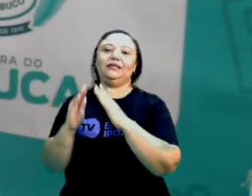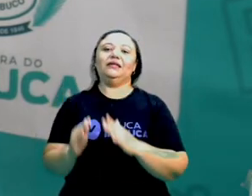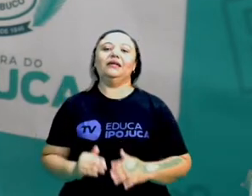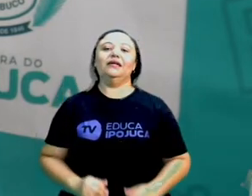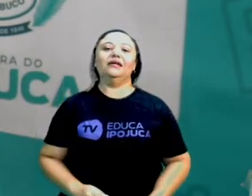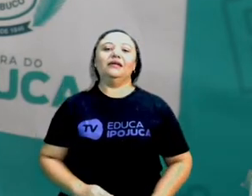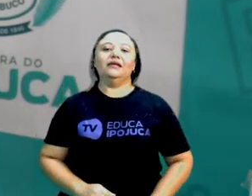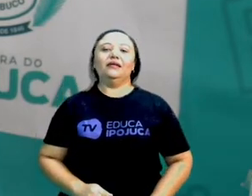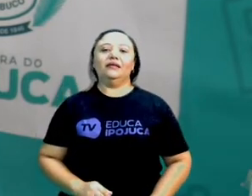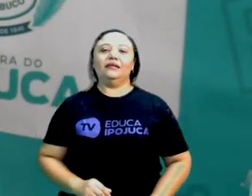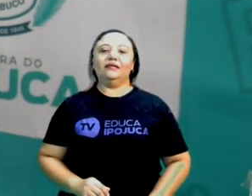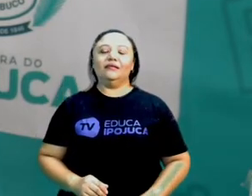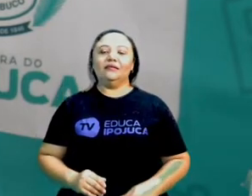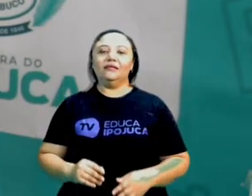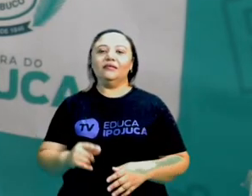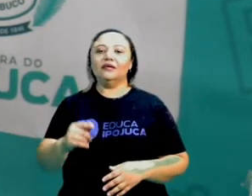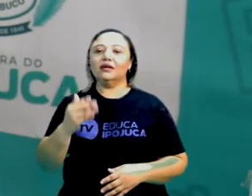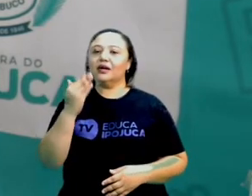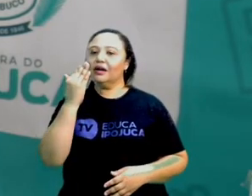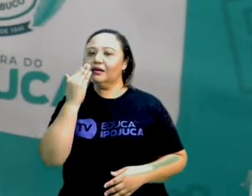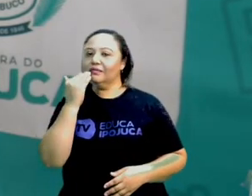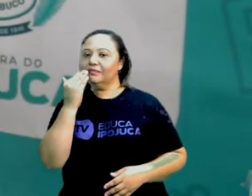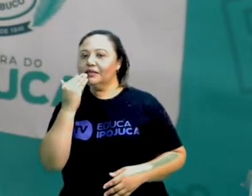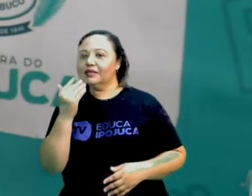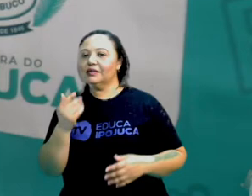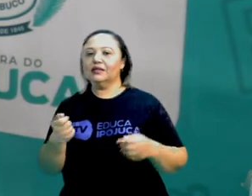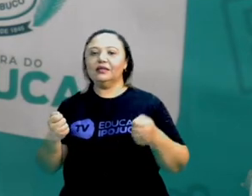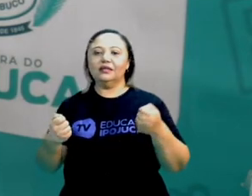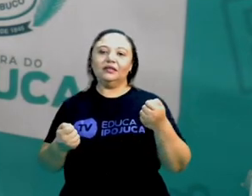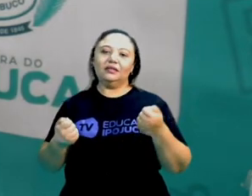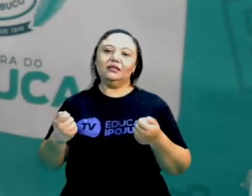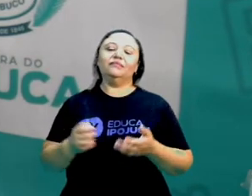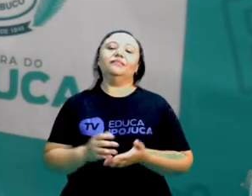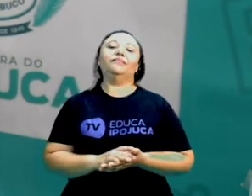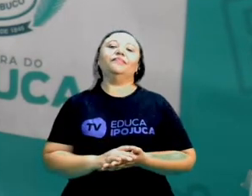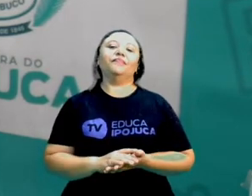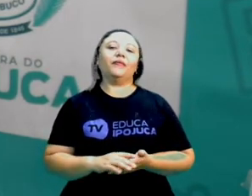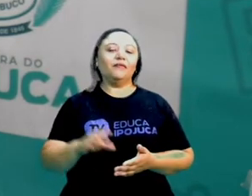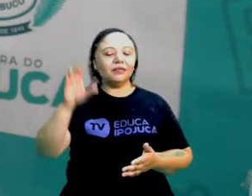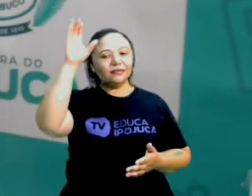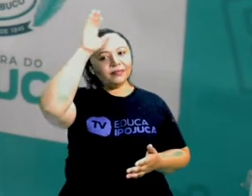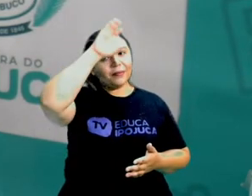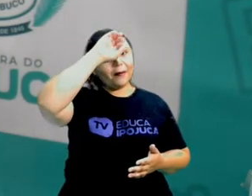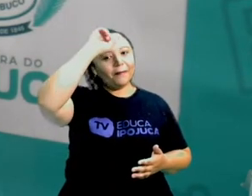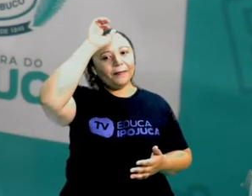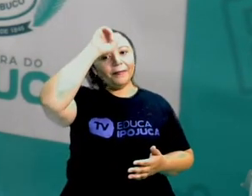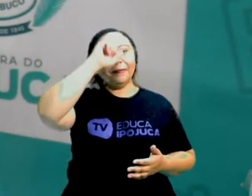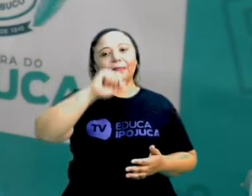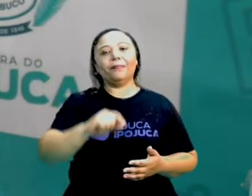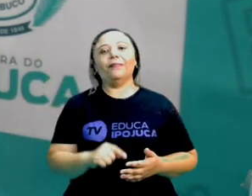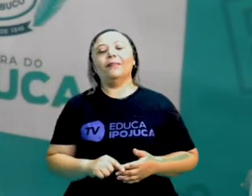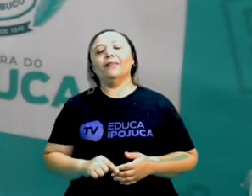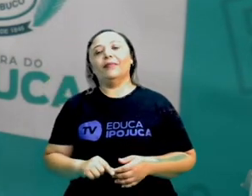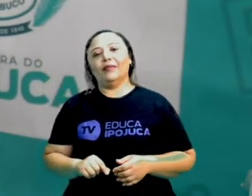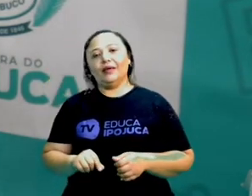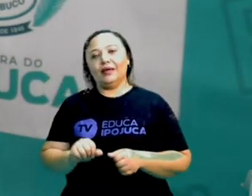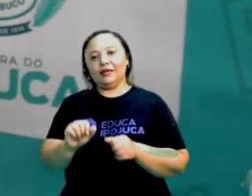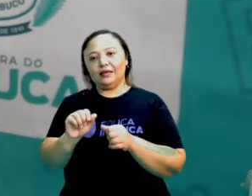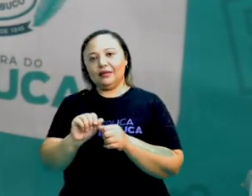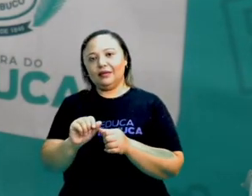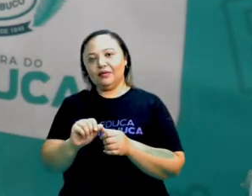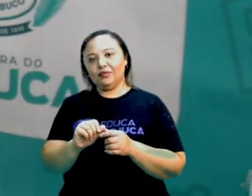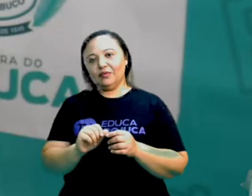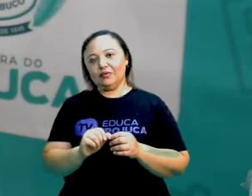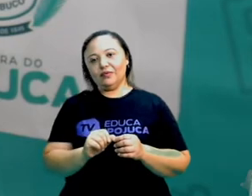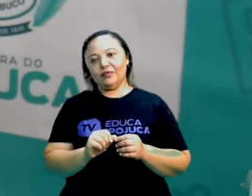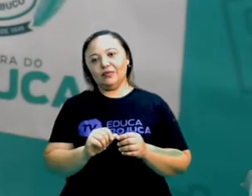alimentação vem em terceiro. Em segundo vem o transporte. E assim você vai aprendendo para que serve o nosso gráfico. Olha